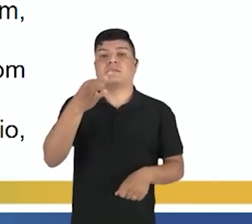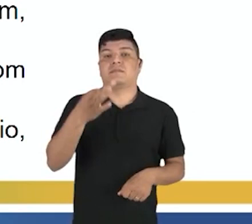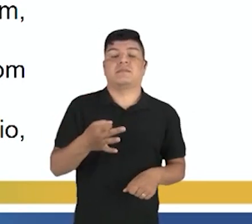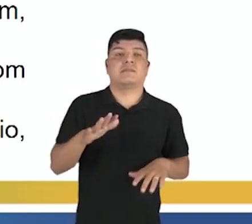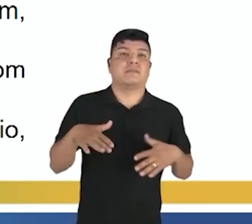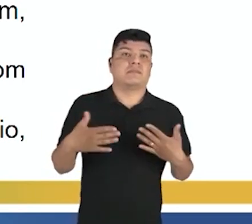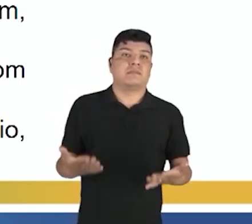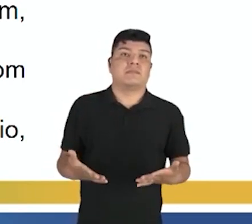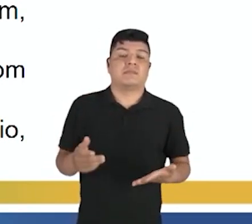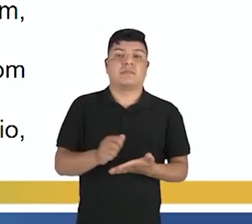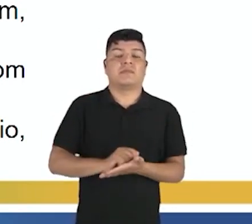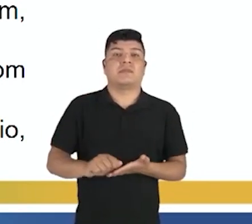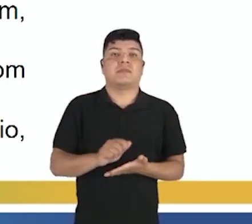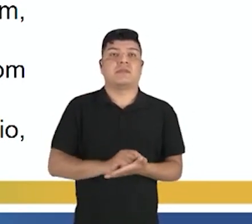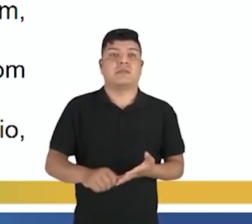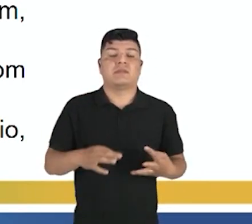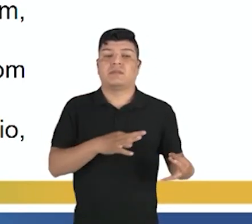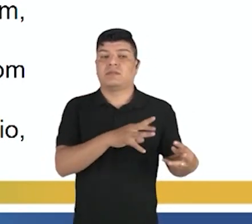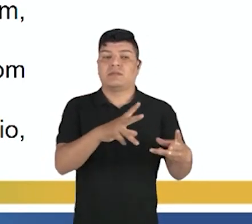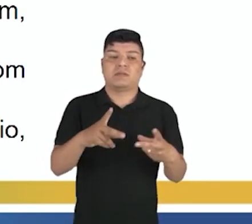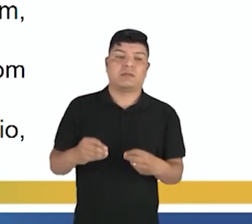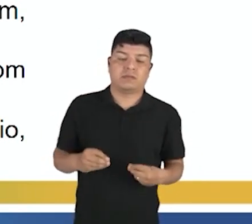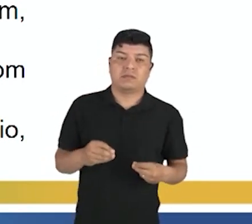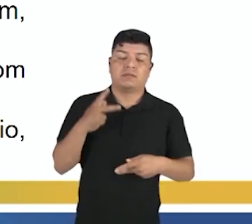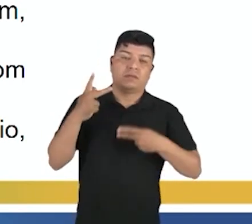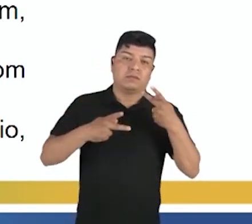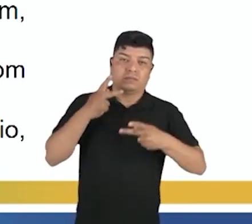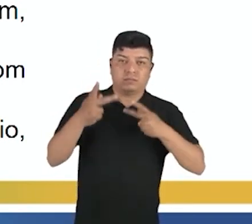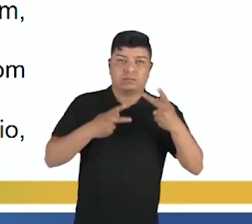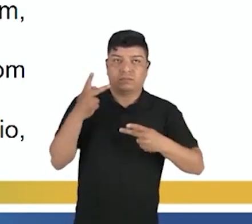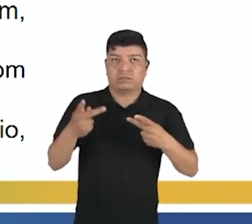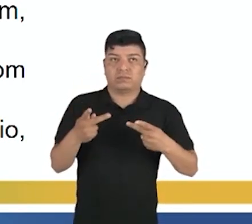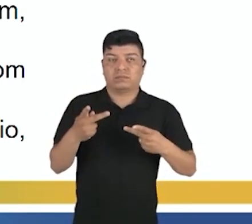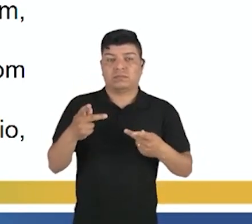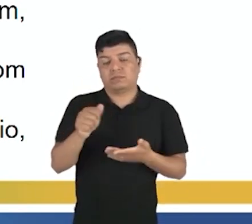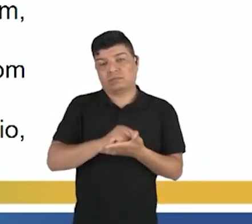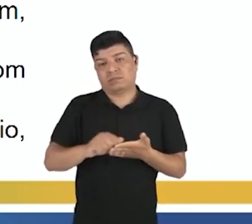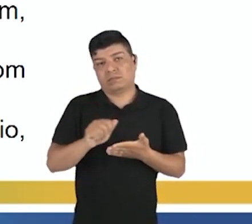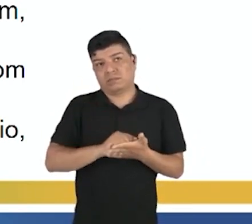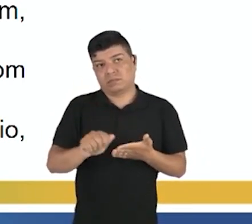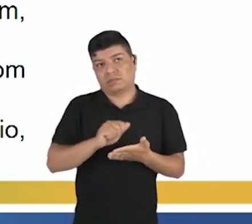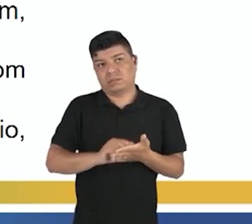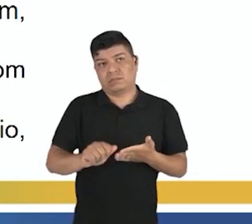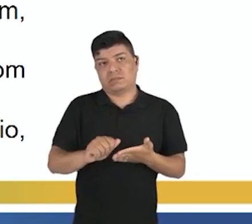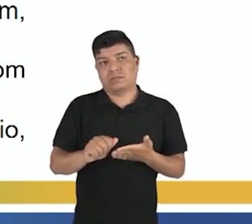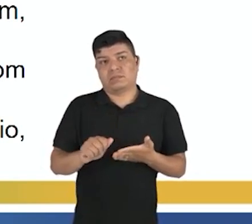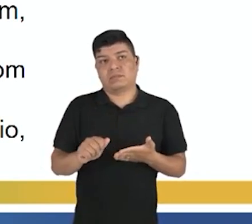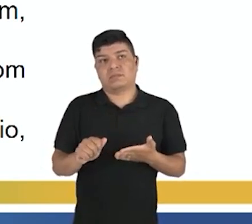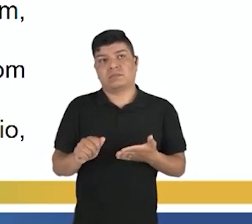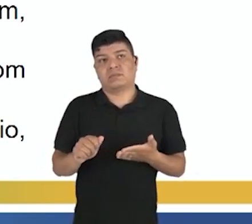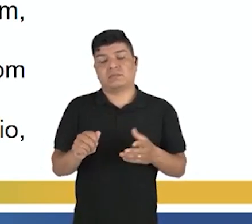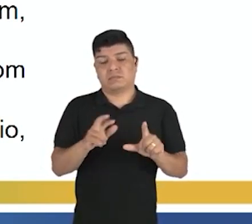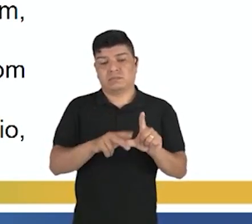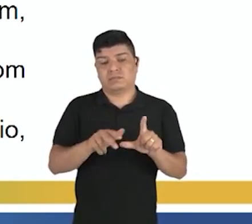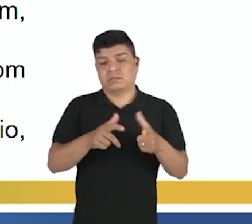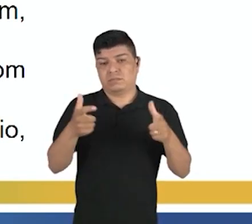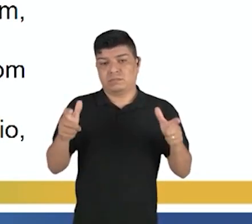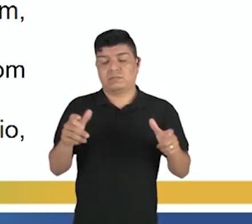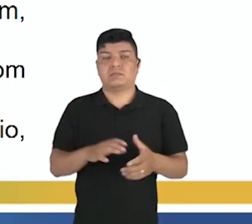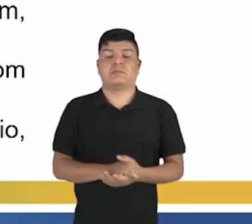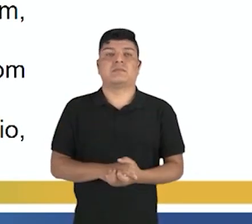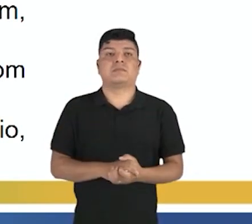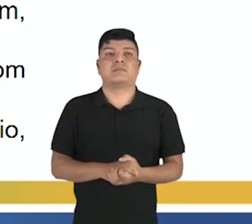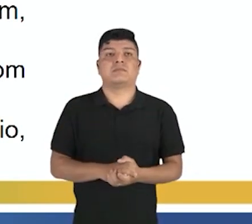Que deveria ser escrita como? Se todas as falas estivessem escritas, não estivessem escritas em letras